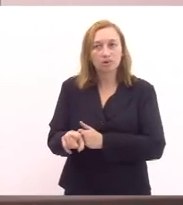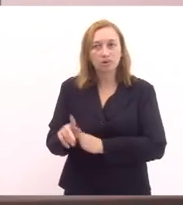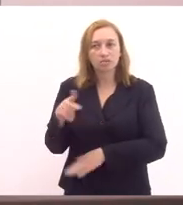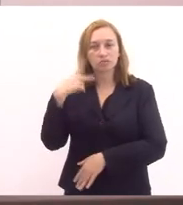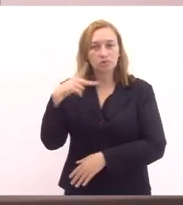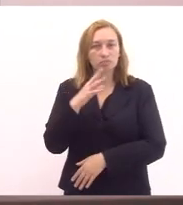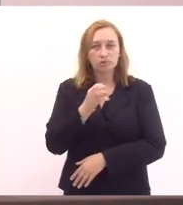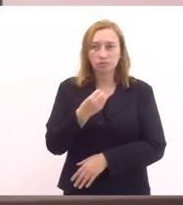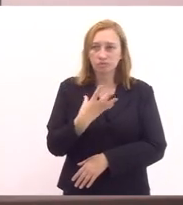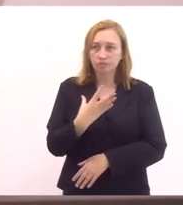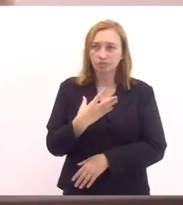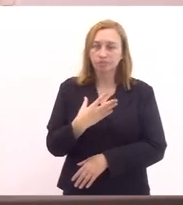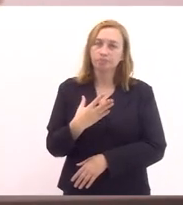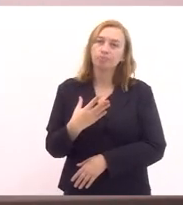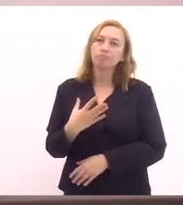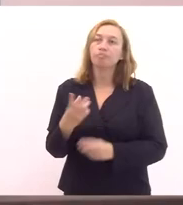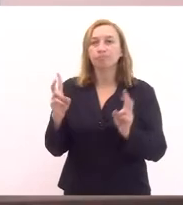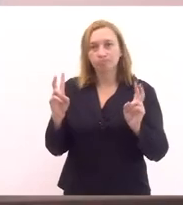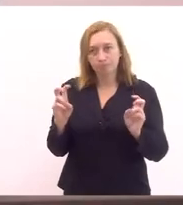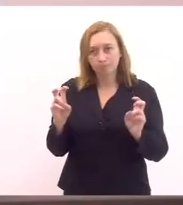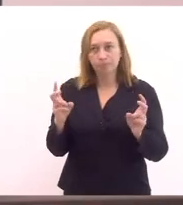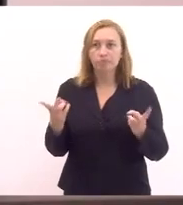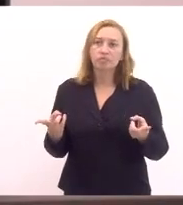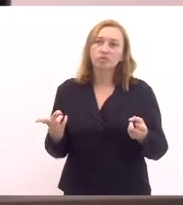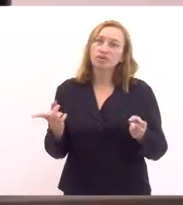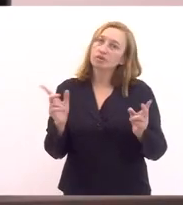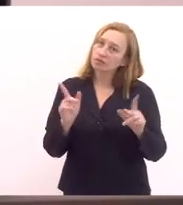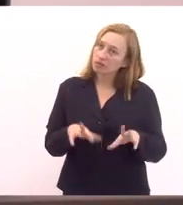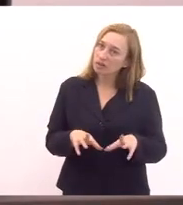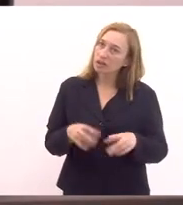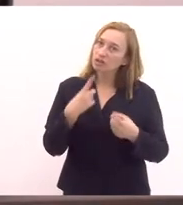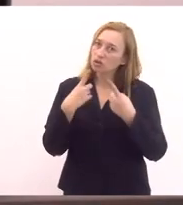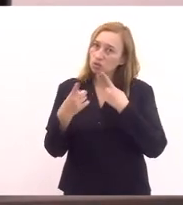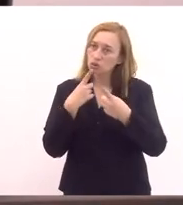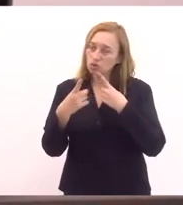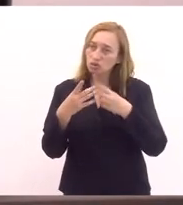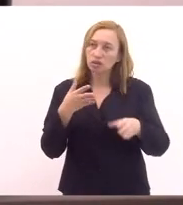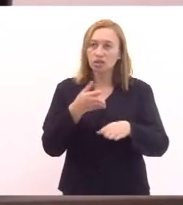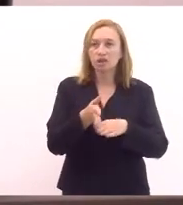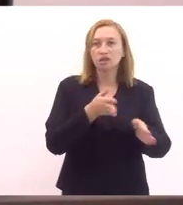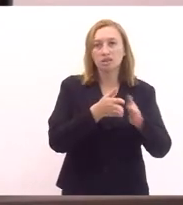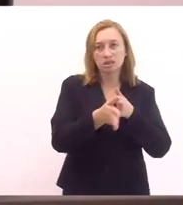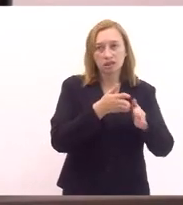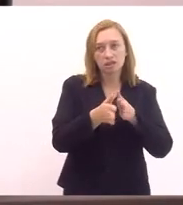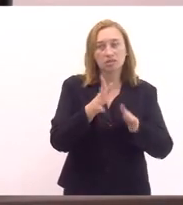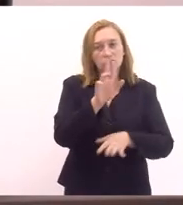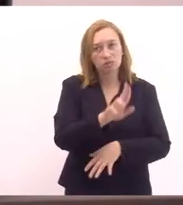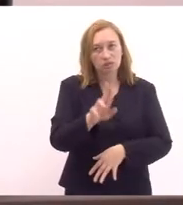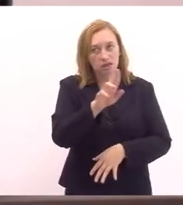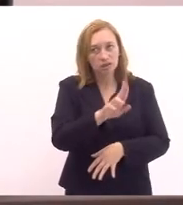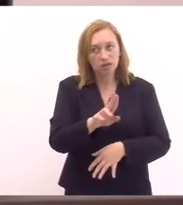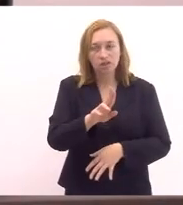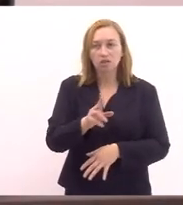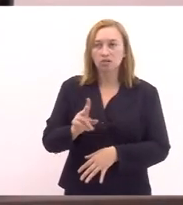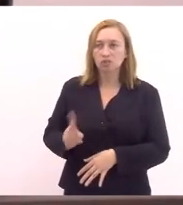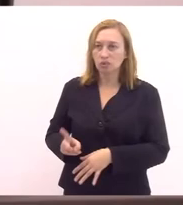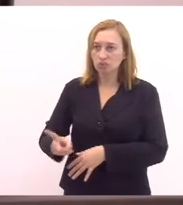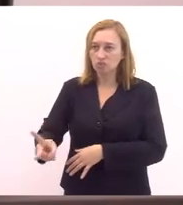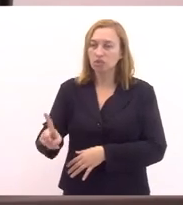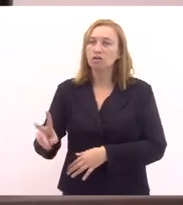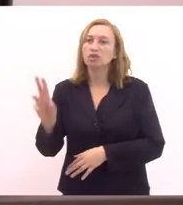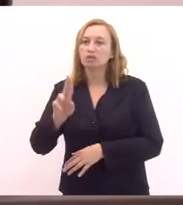afirmativas Claro é uma situação completamente diferente a gente discute acesso à universidade permanência na universidade